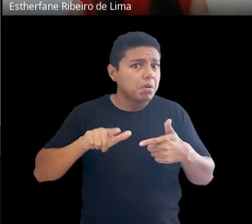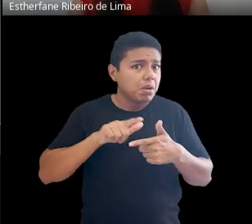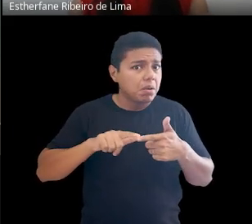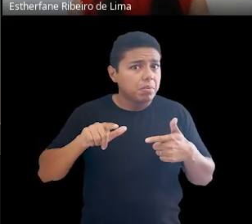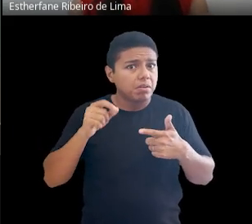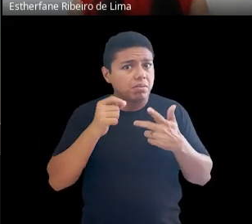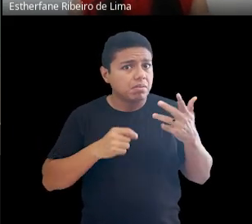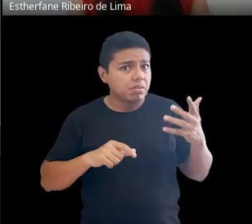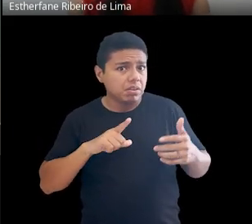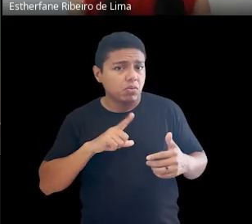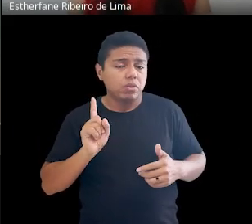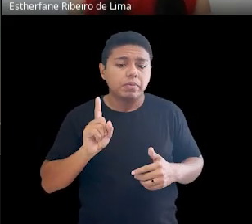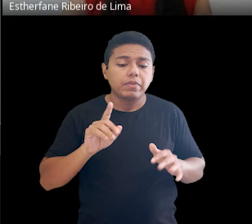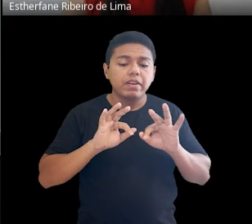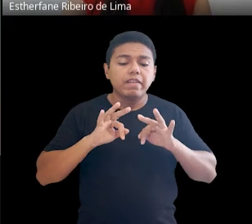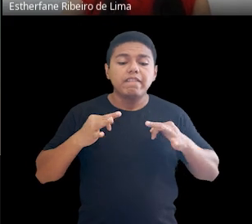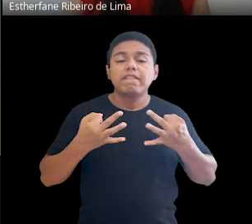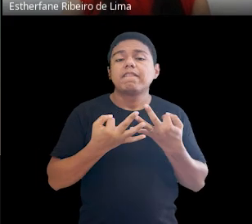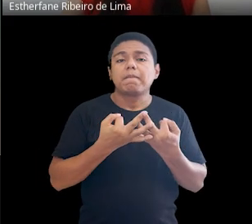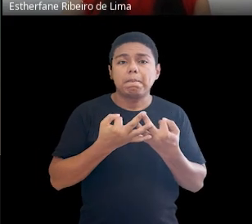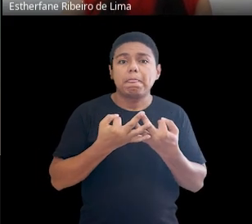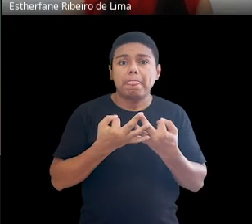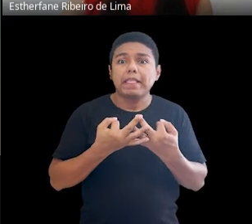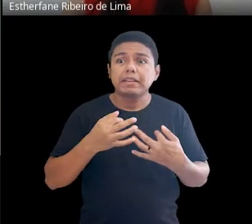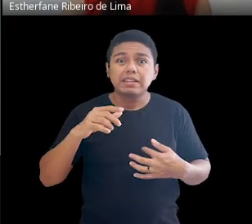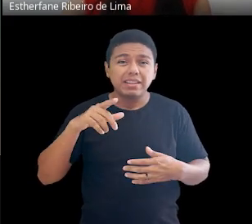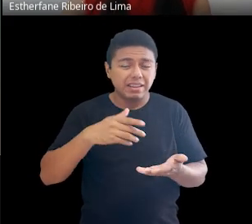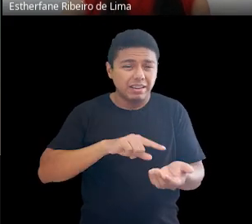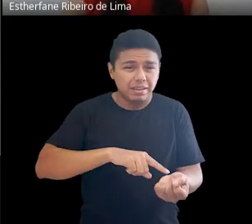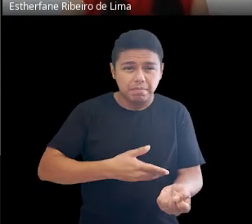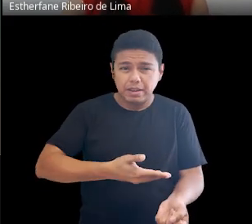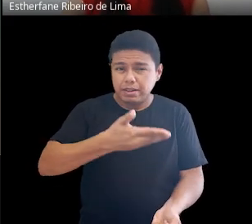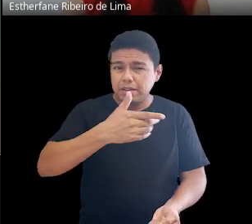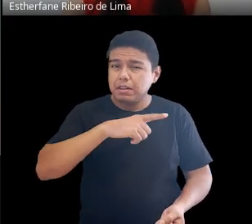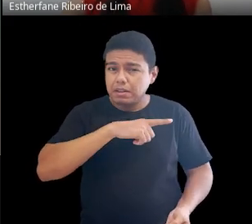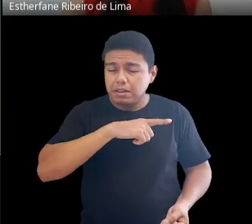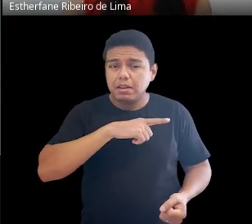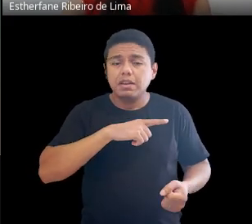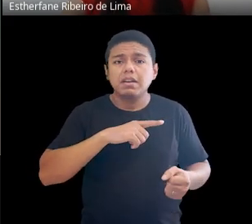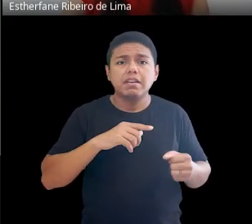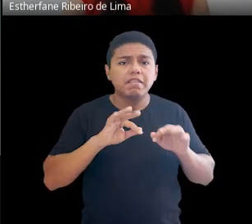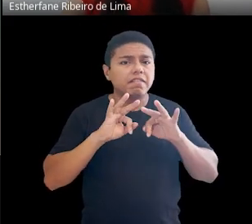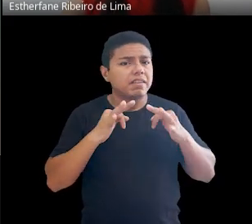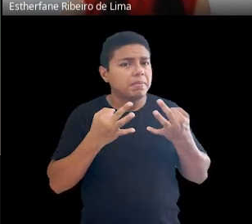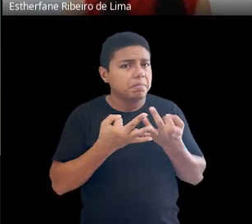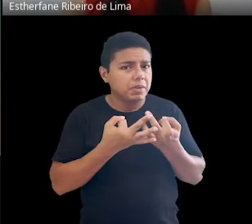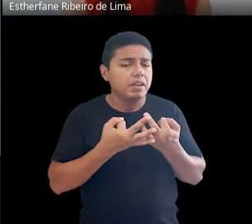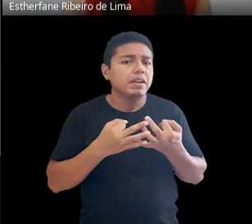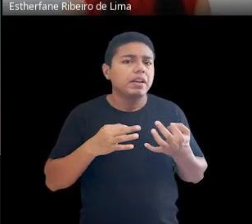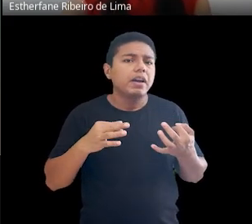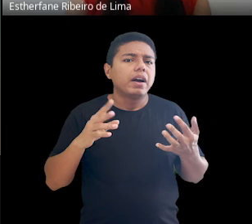Nos antecedentes familiares, se tem alguém da família que é hipertenso, se tem parentes de primeiro grau que